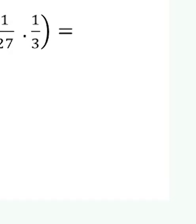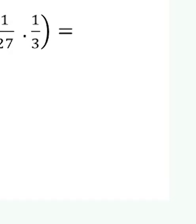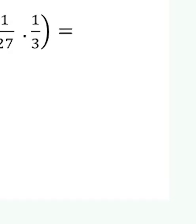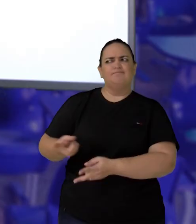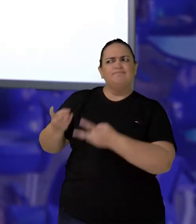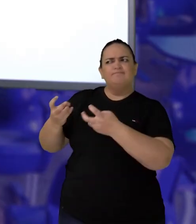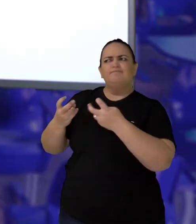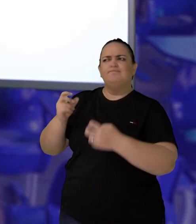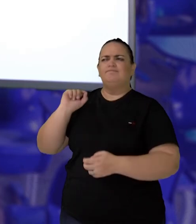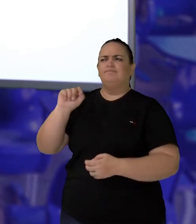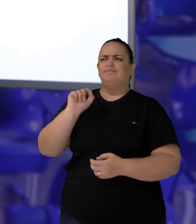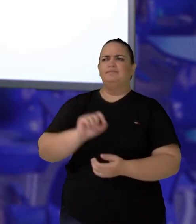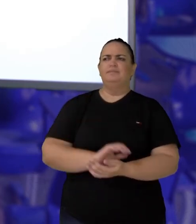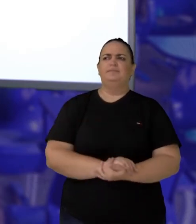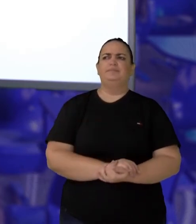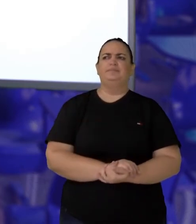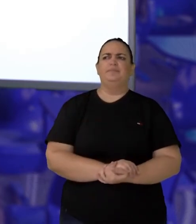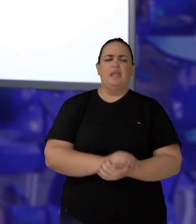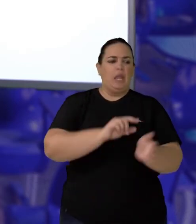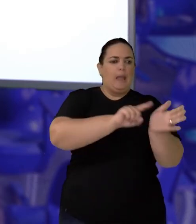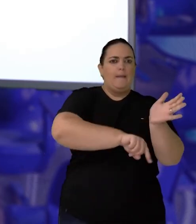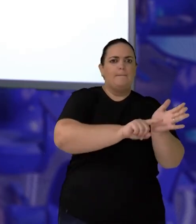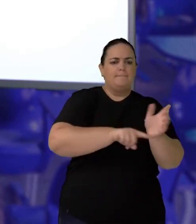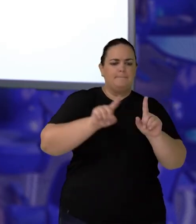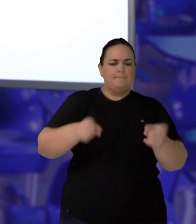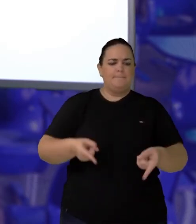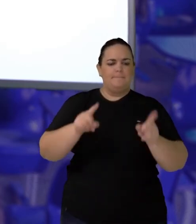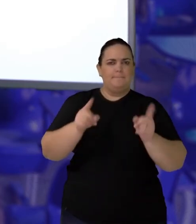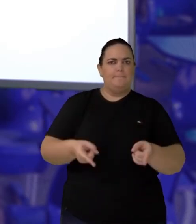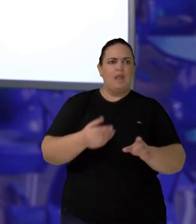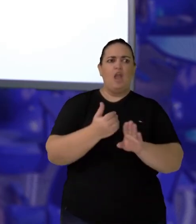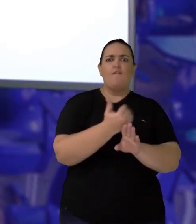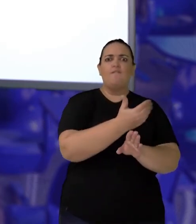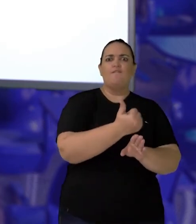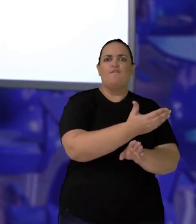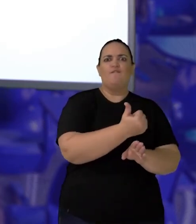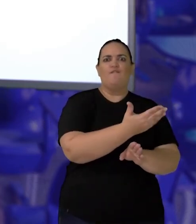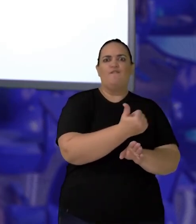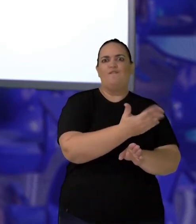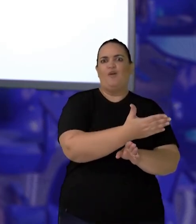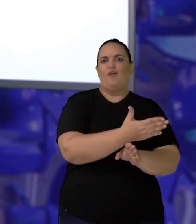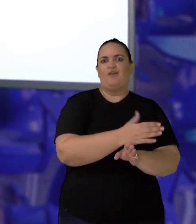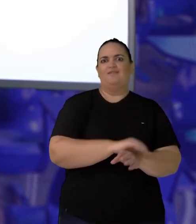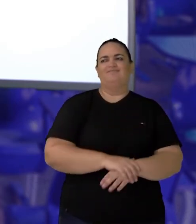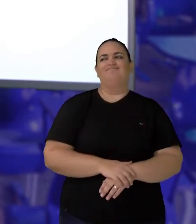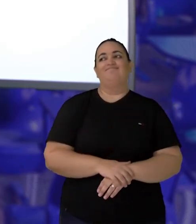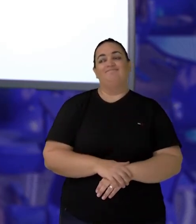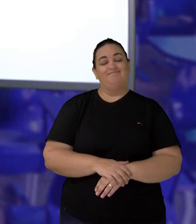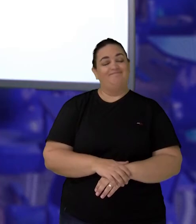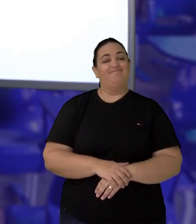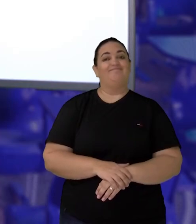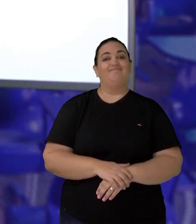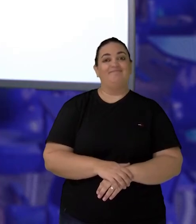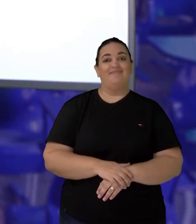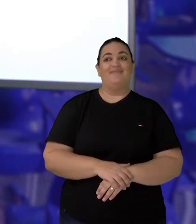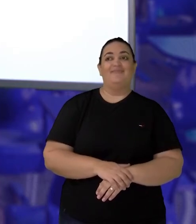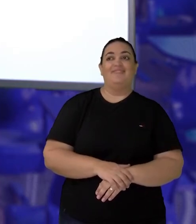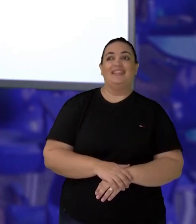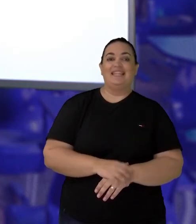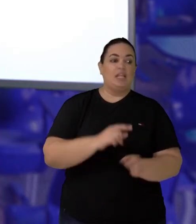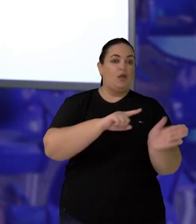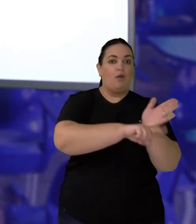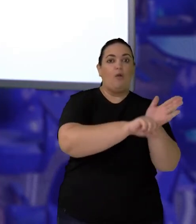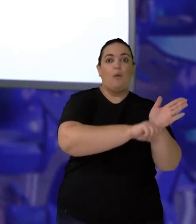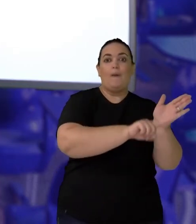1/81. Reparem o seguinte, o sinal de menos ainda continua fora do parênteses, ou seja, esse sinal